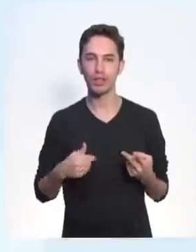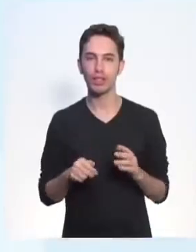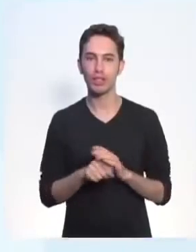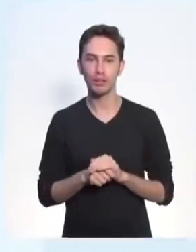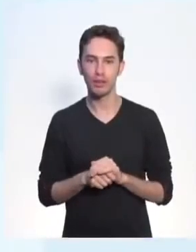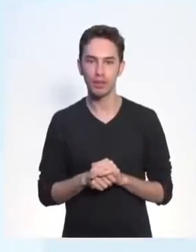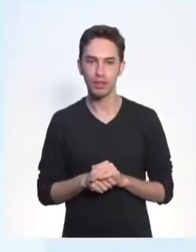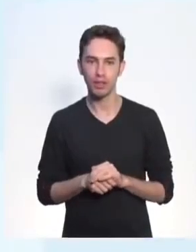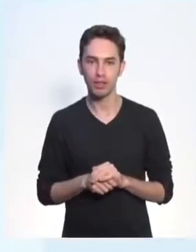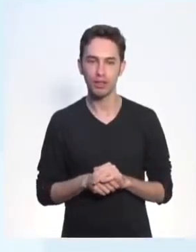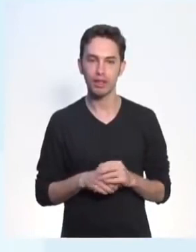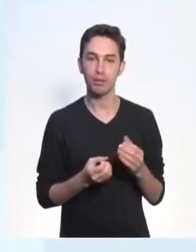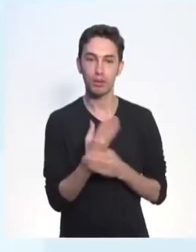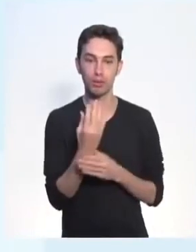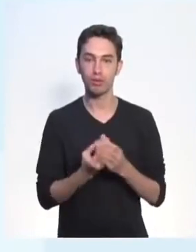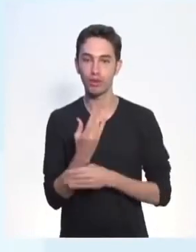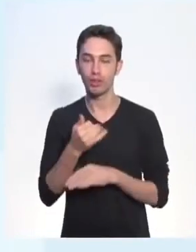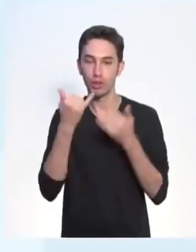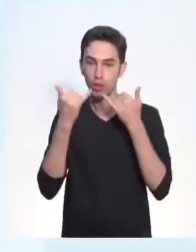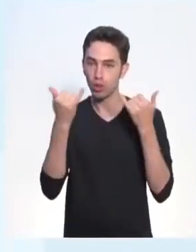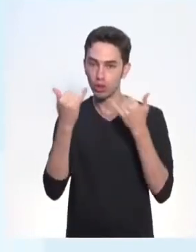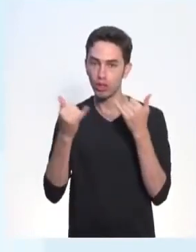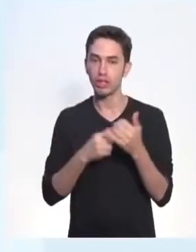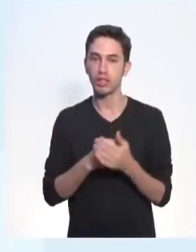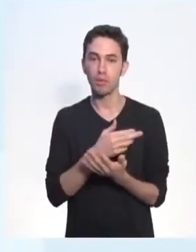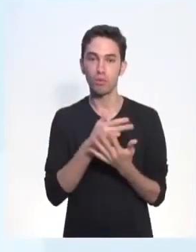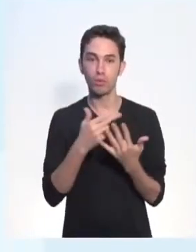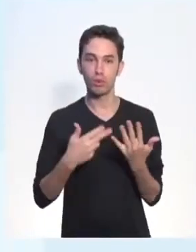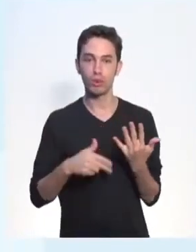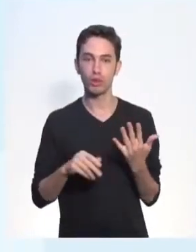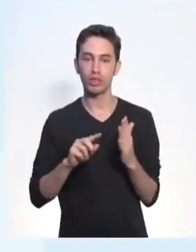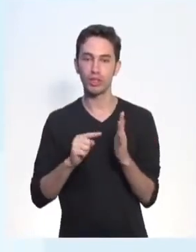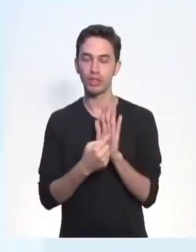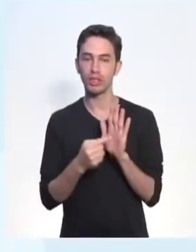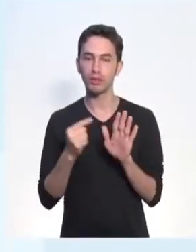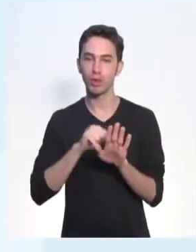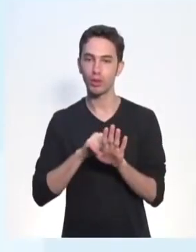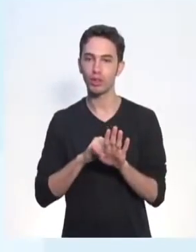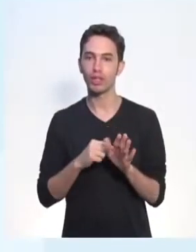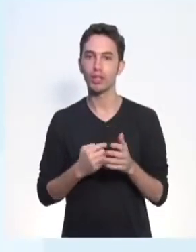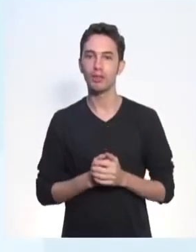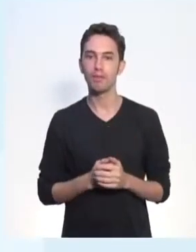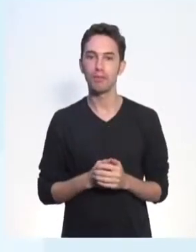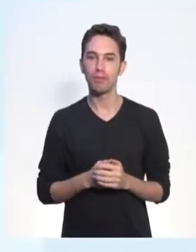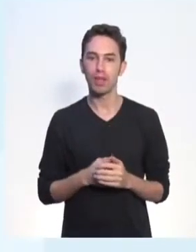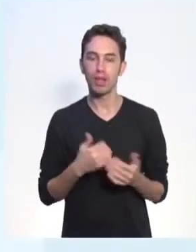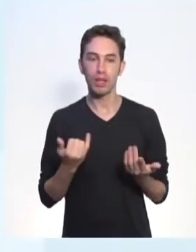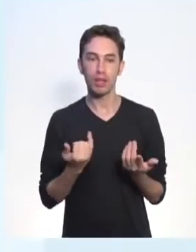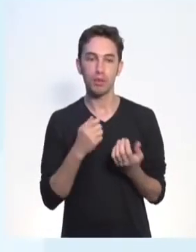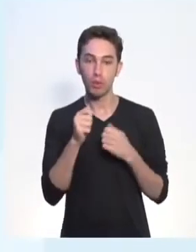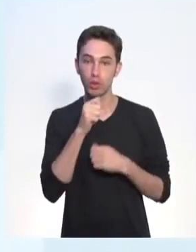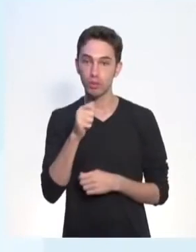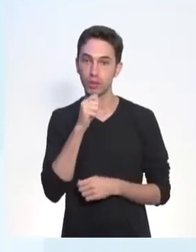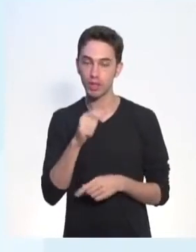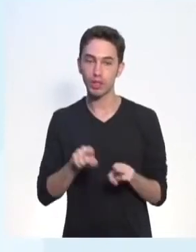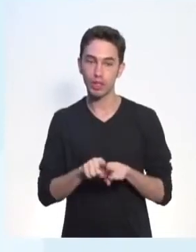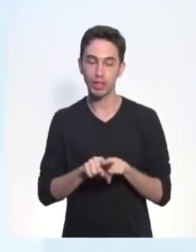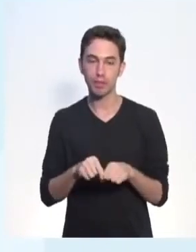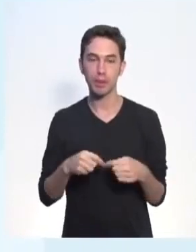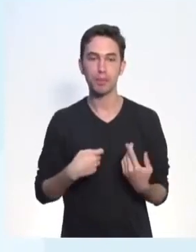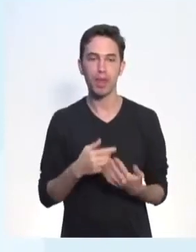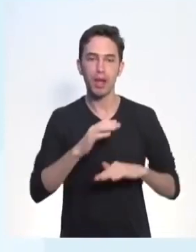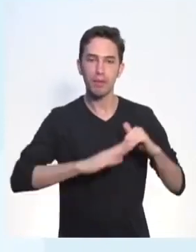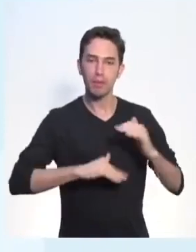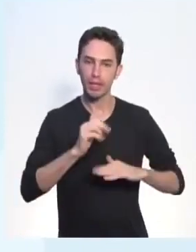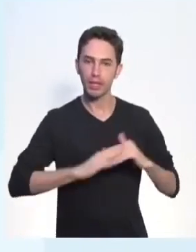e multimediática. Habilidades, planejar notícia impressa e para circulação em outras mídias, rádio